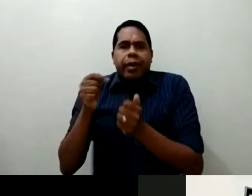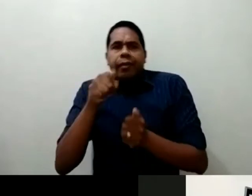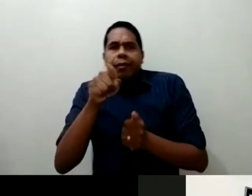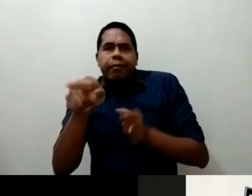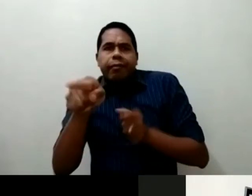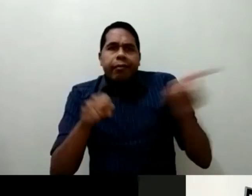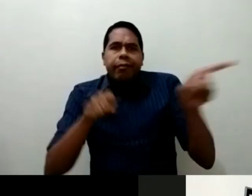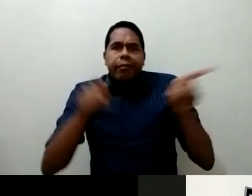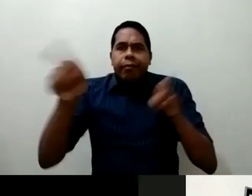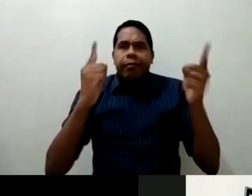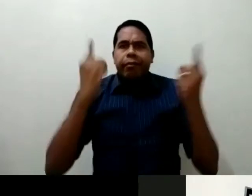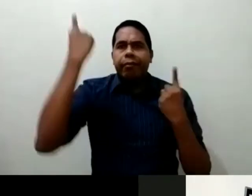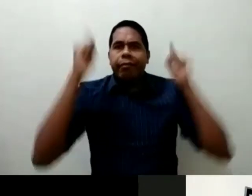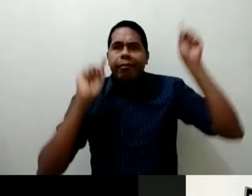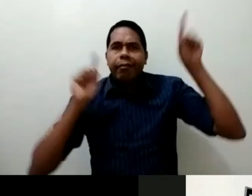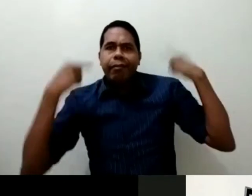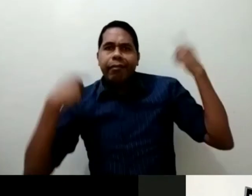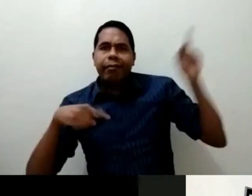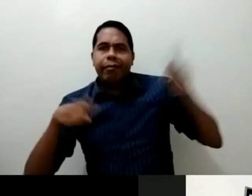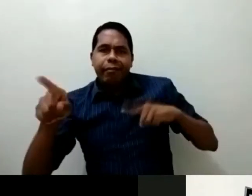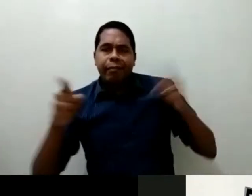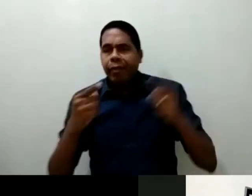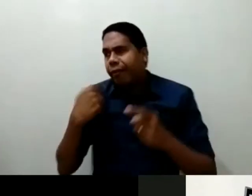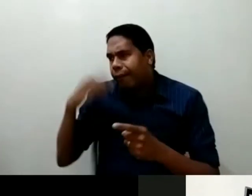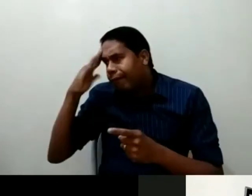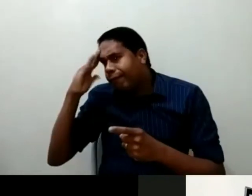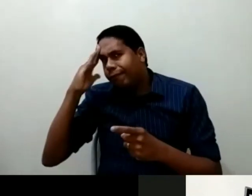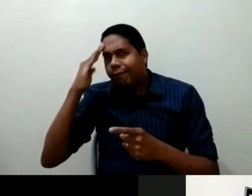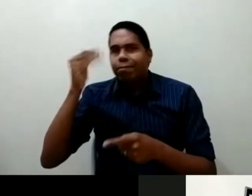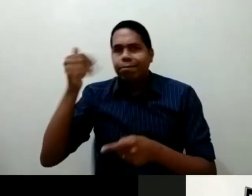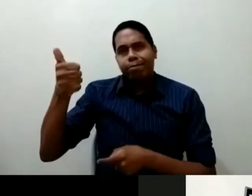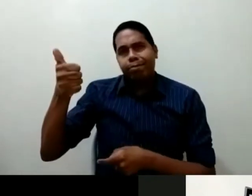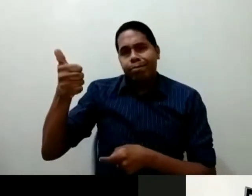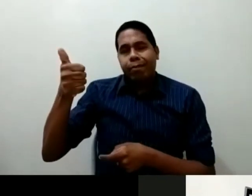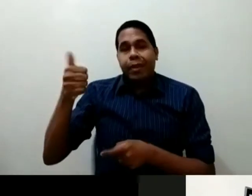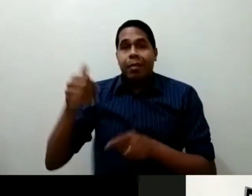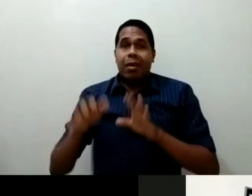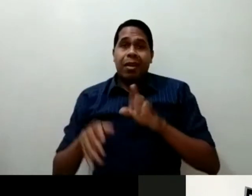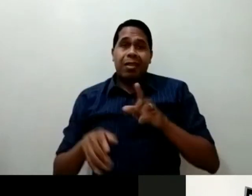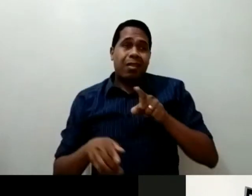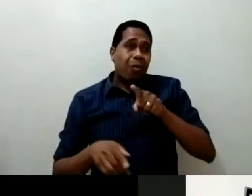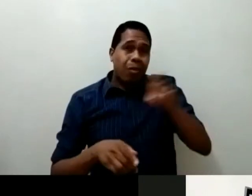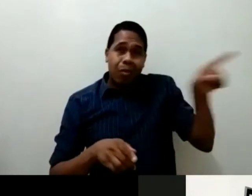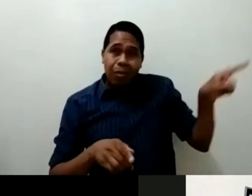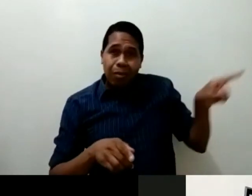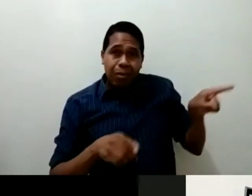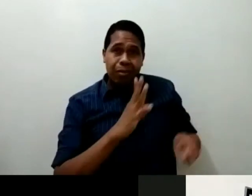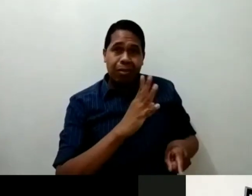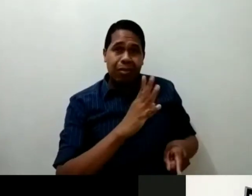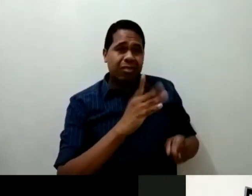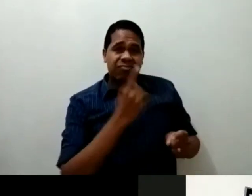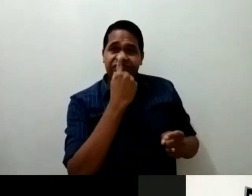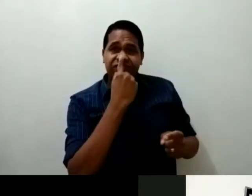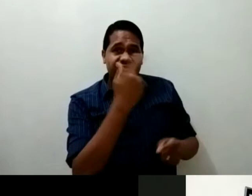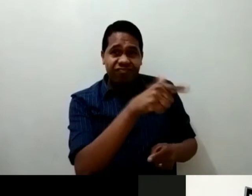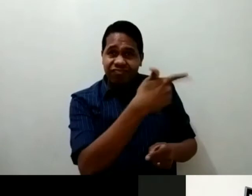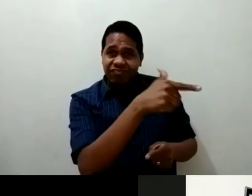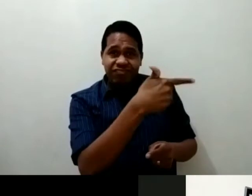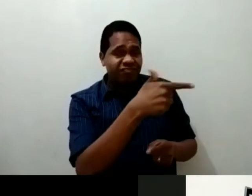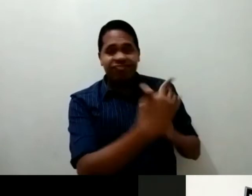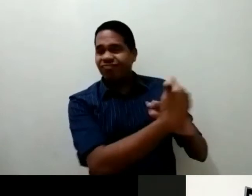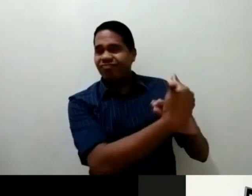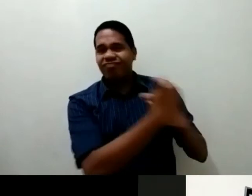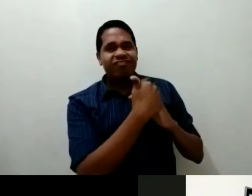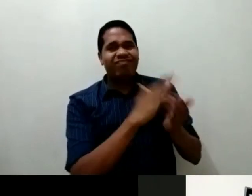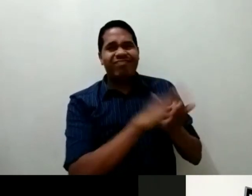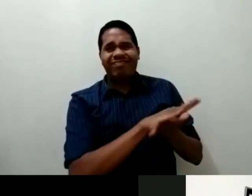pouco, mas os demais colegas tentavam fazer gestos e tal, mas era difícil, né?